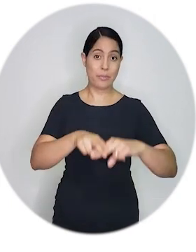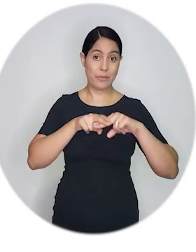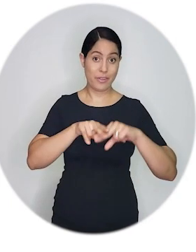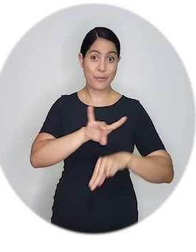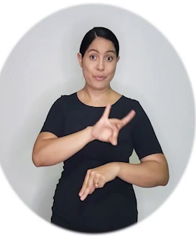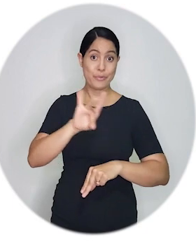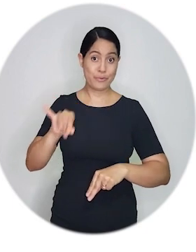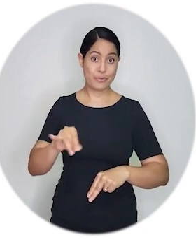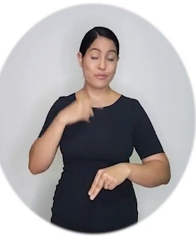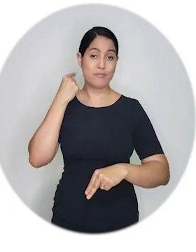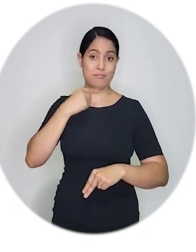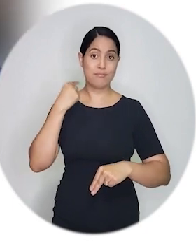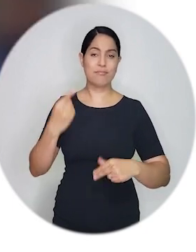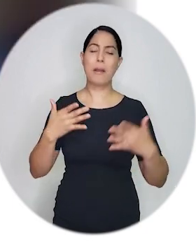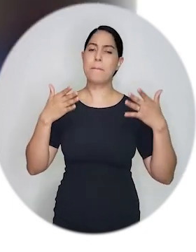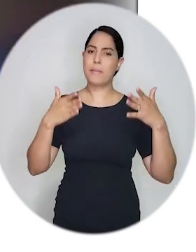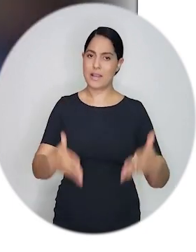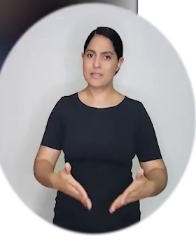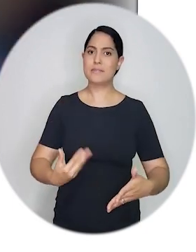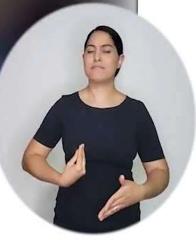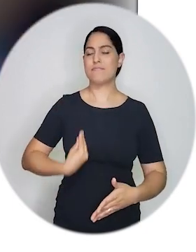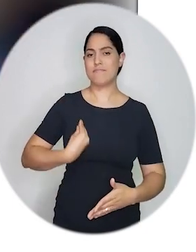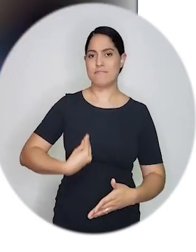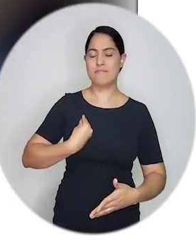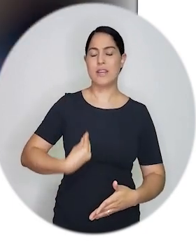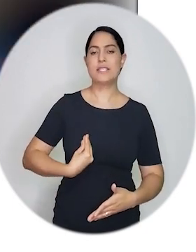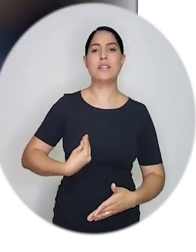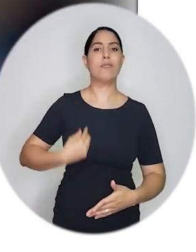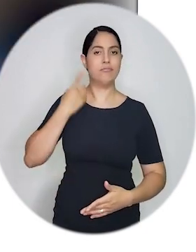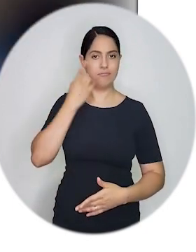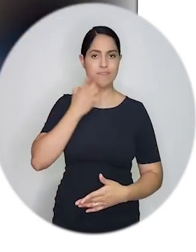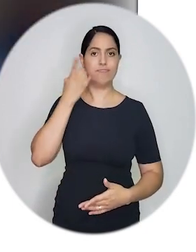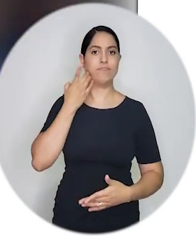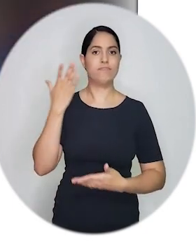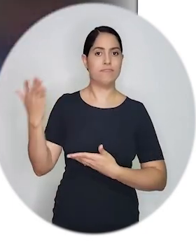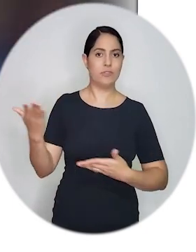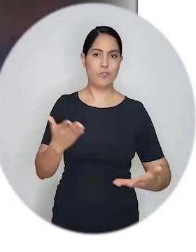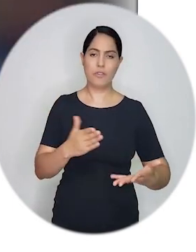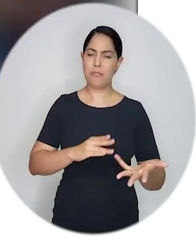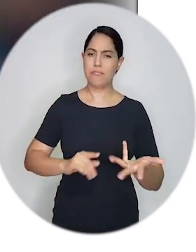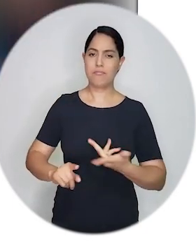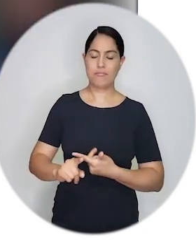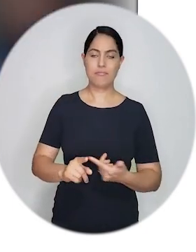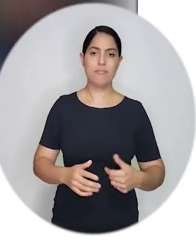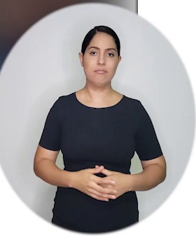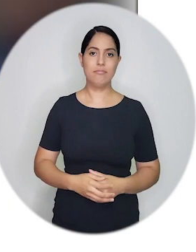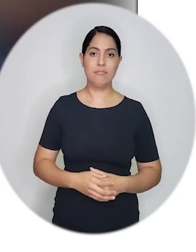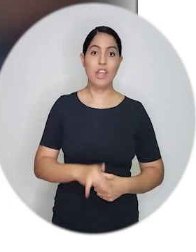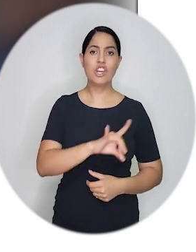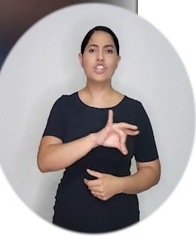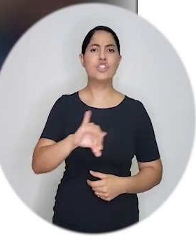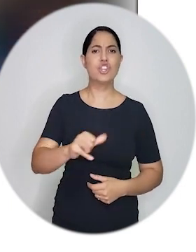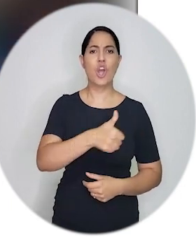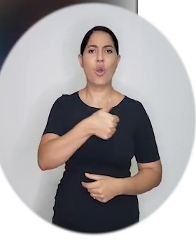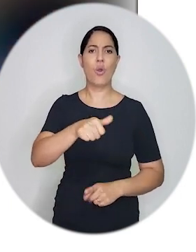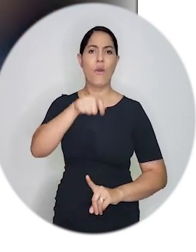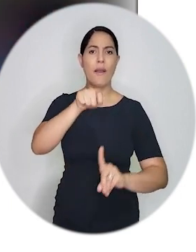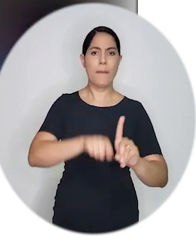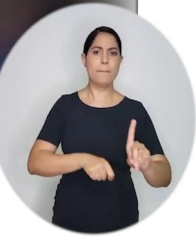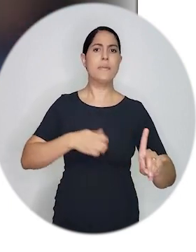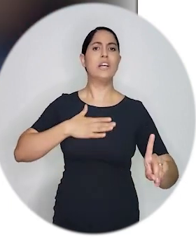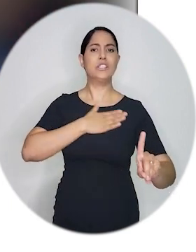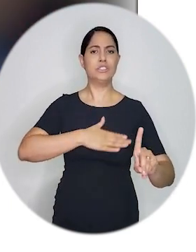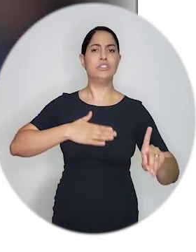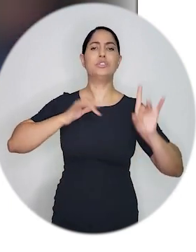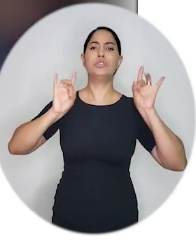Advogado. A sessão contou com a participação de dirigentes da ordem, parlamentares e outros convidados. O 11 de agosto é a